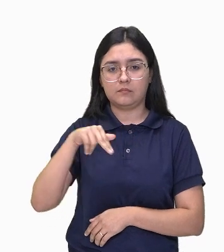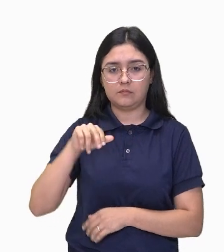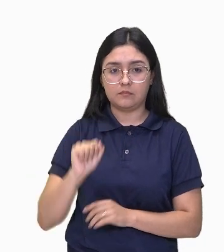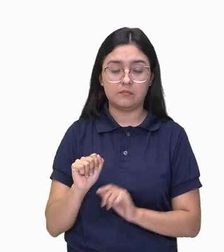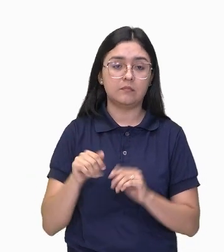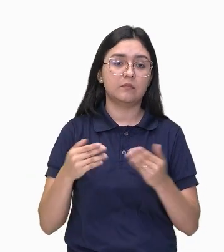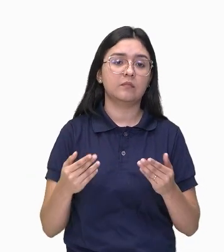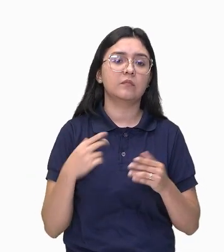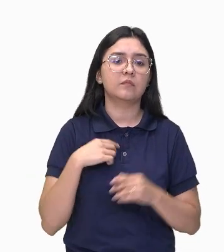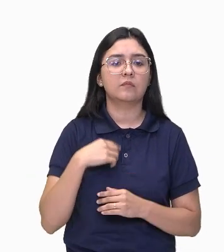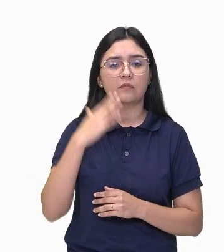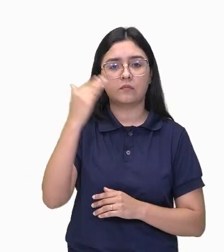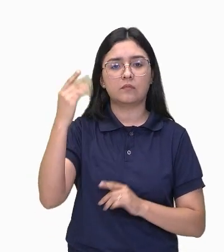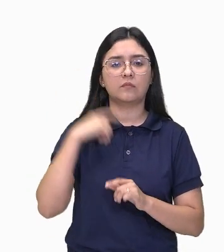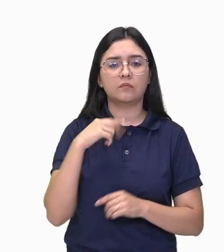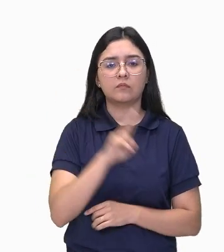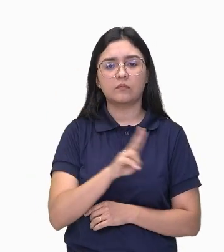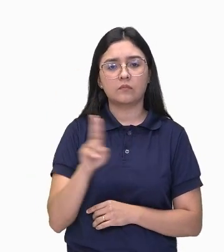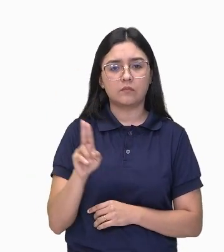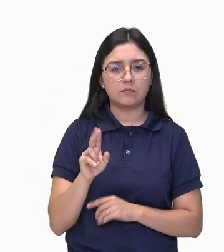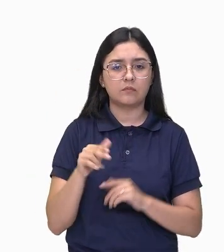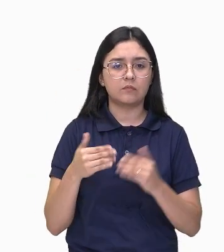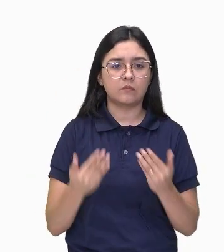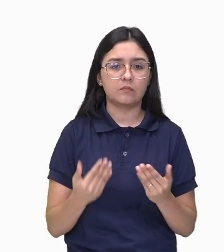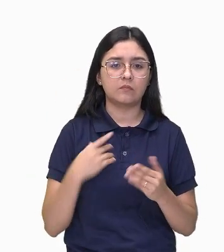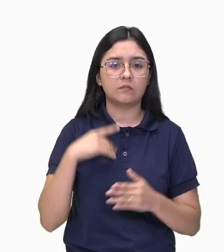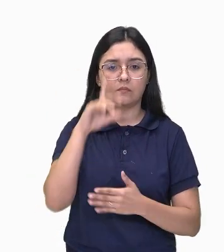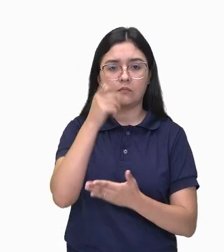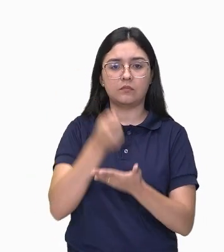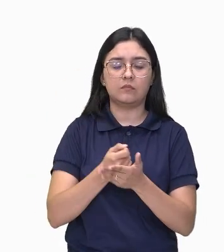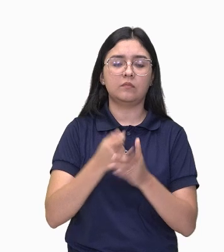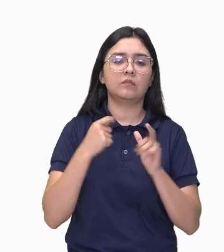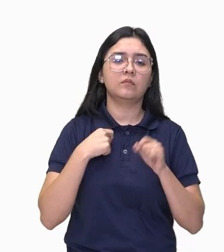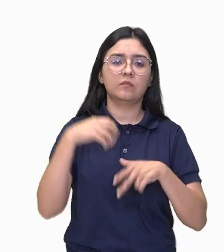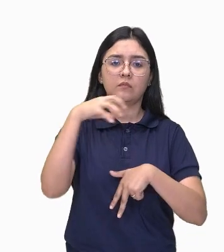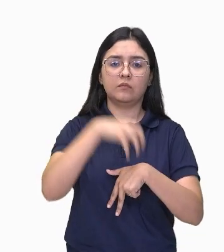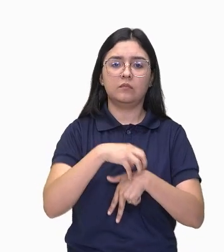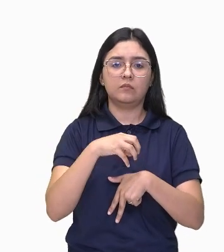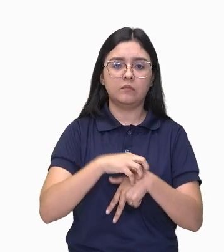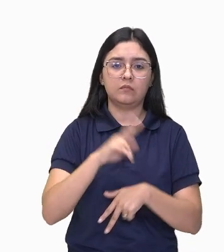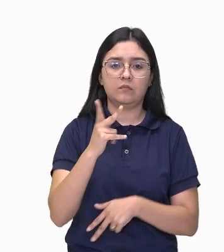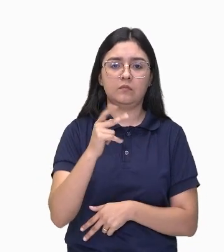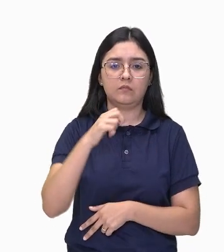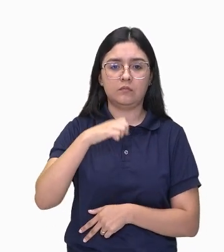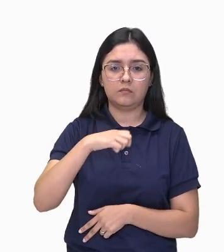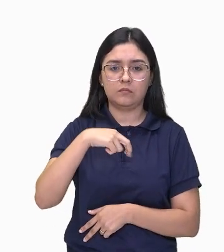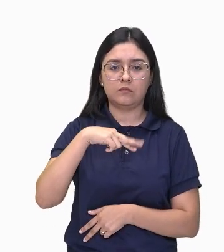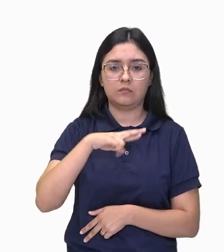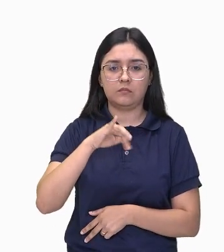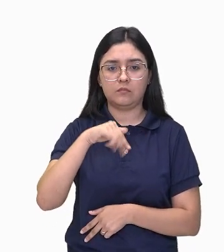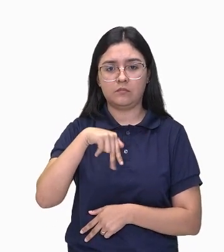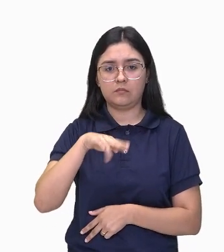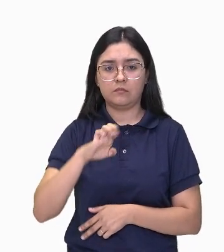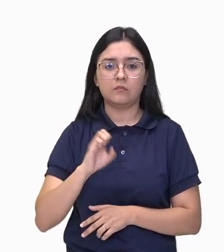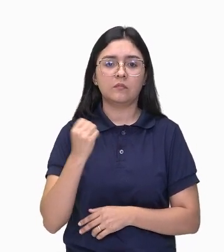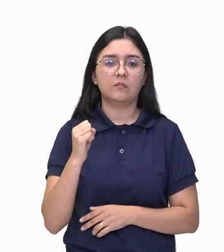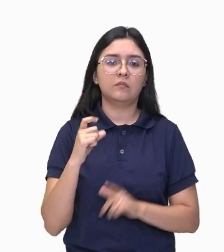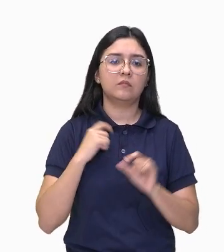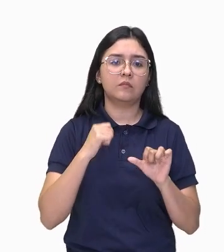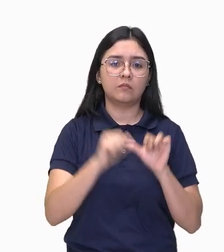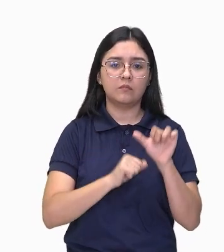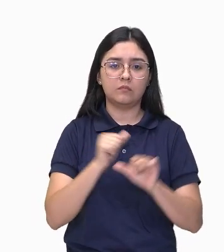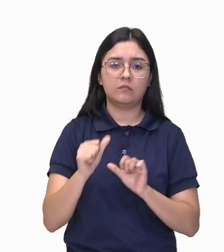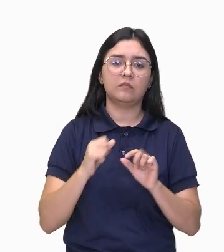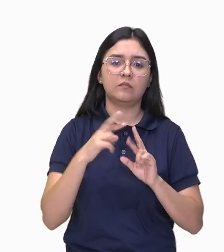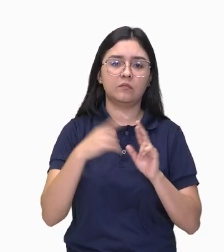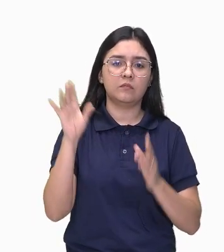pelo nome de Reforma Anglicana a decisão do rei Henrique VIII de mudar a religião oficial do país, tornando-se